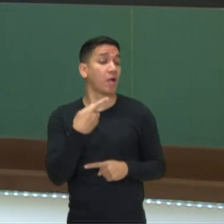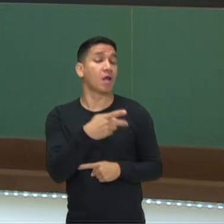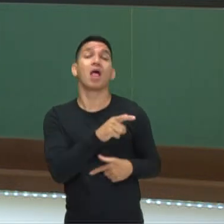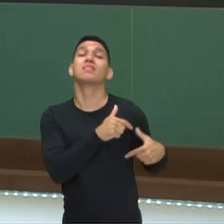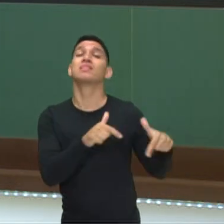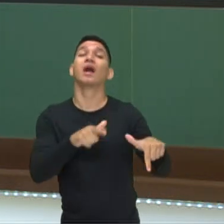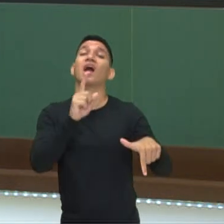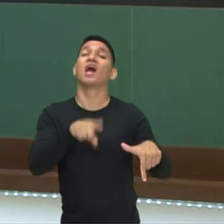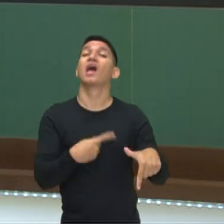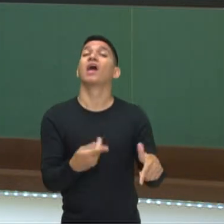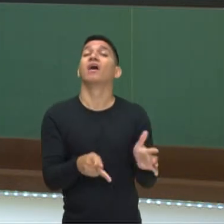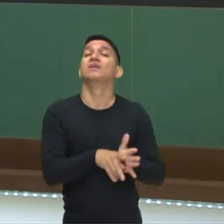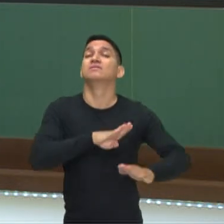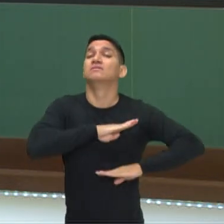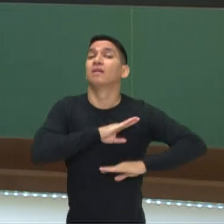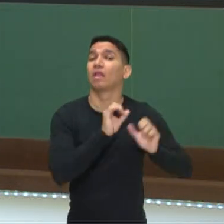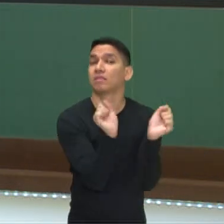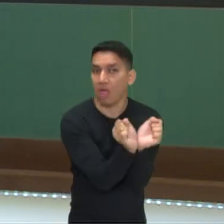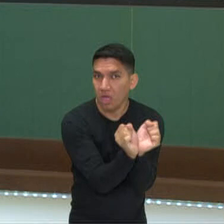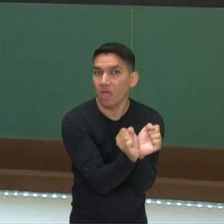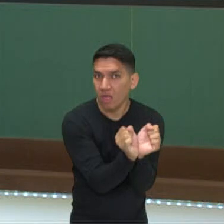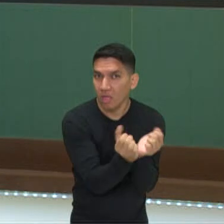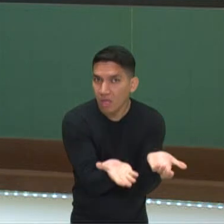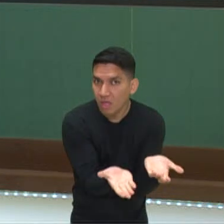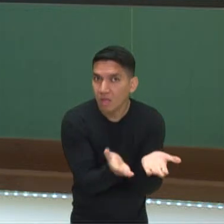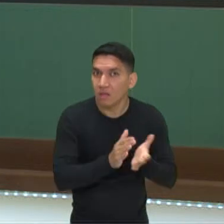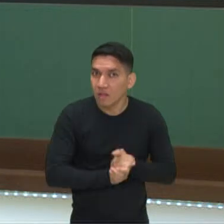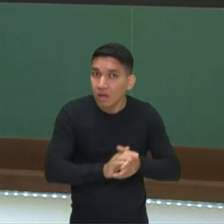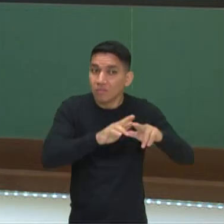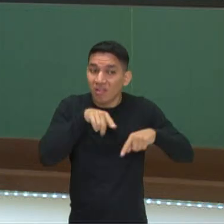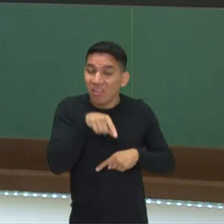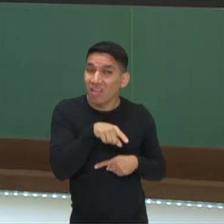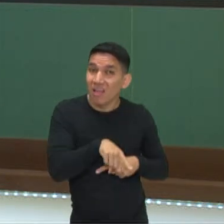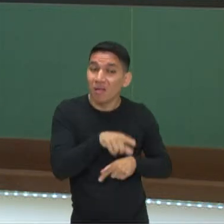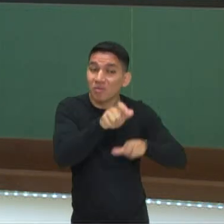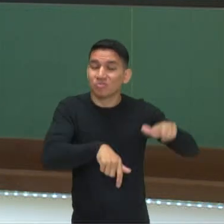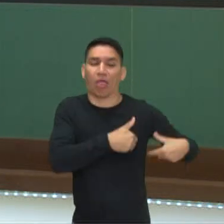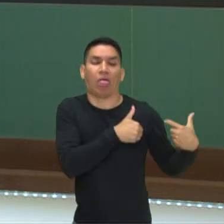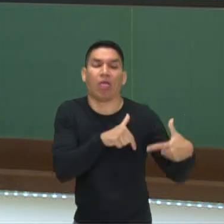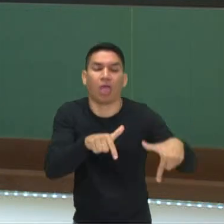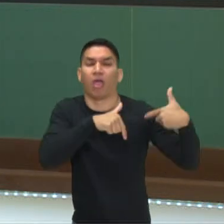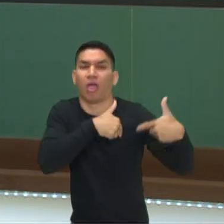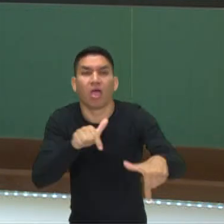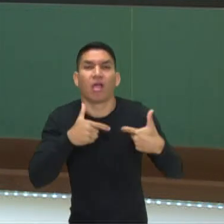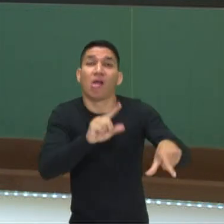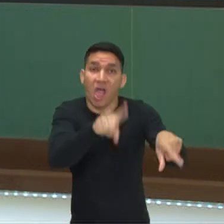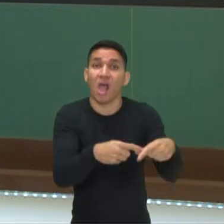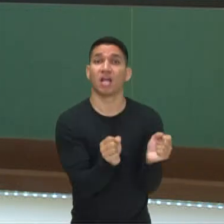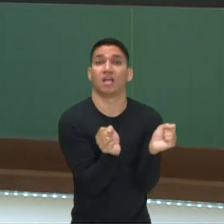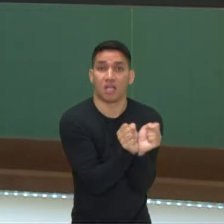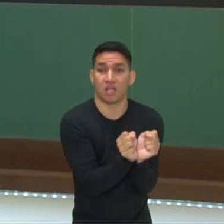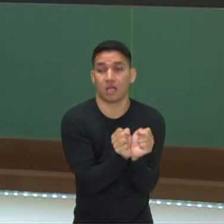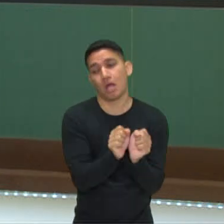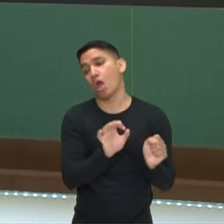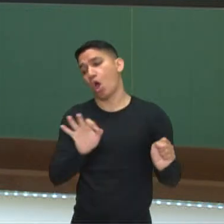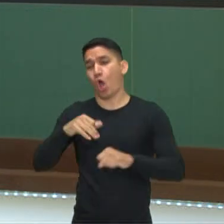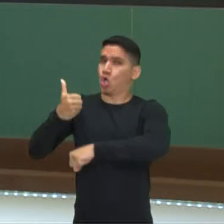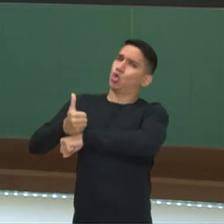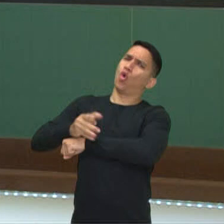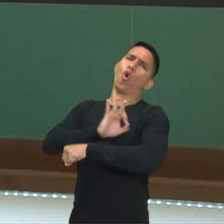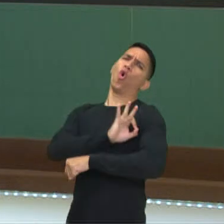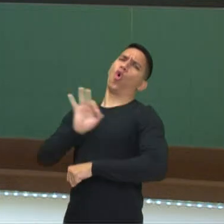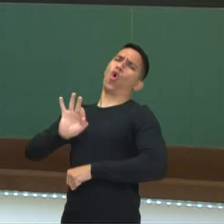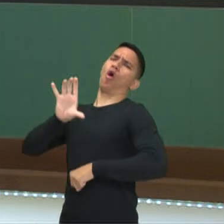é uma pessoa em situação de escravidão, é uma pessoa que está sendo escravizada. Então, para o dono é muito lucrativo, né,